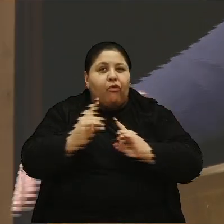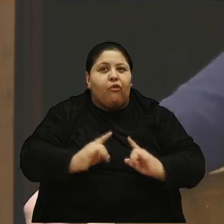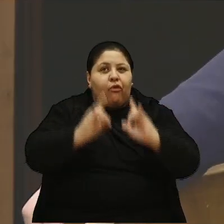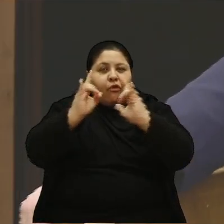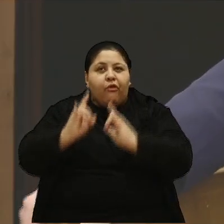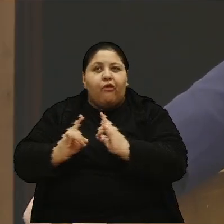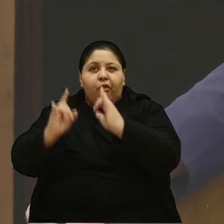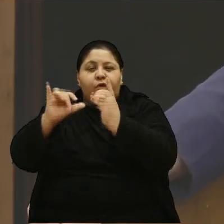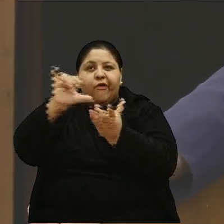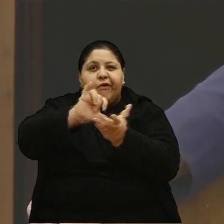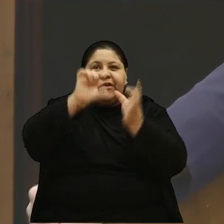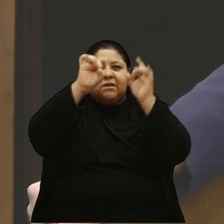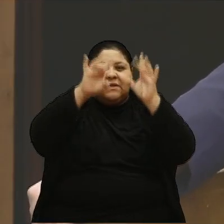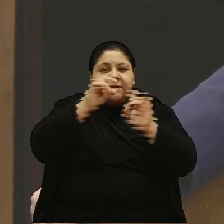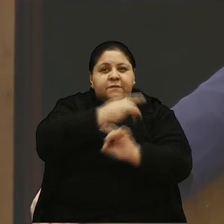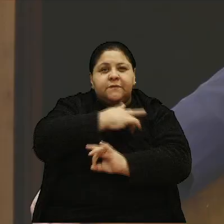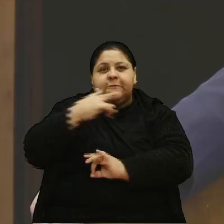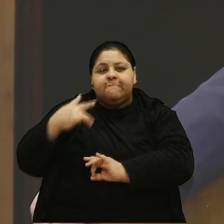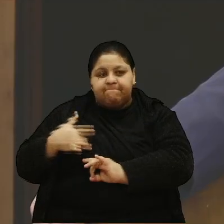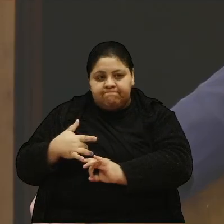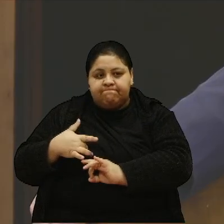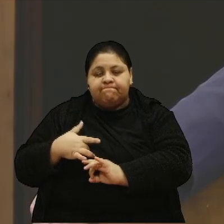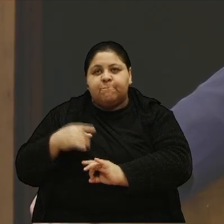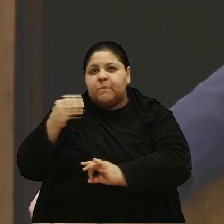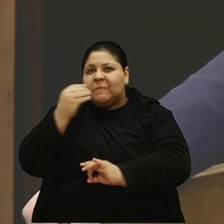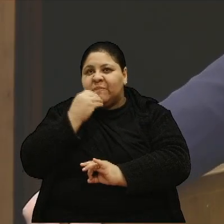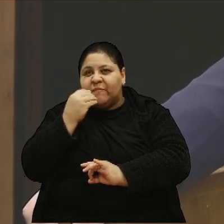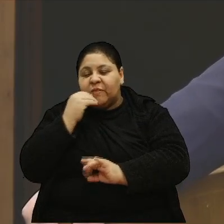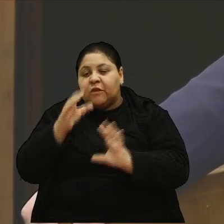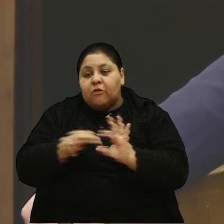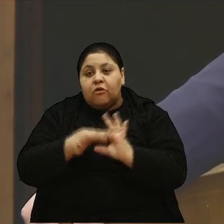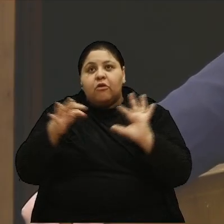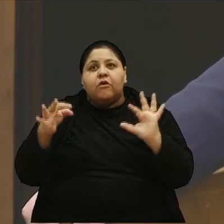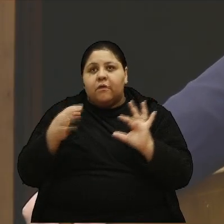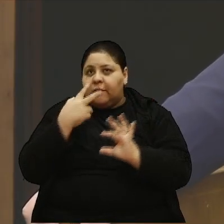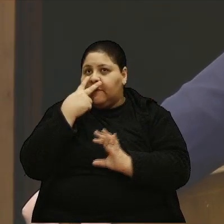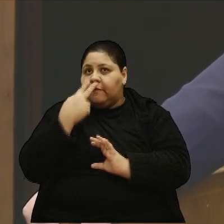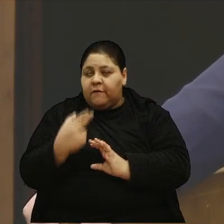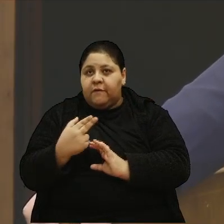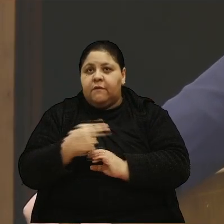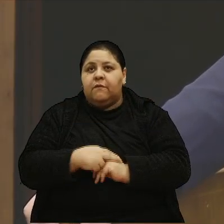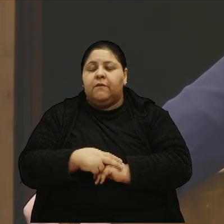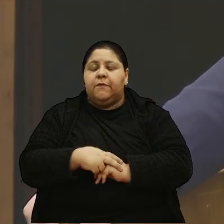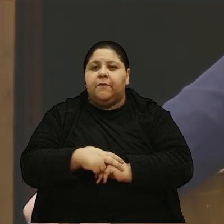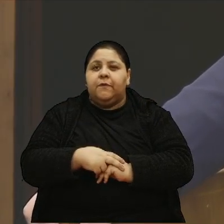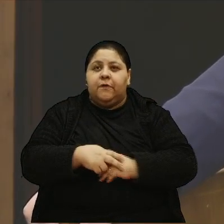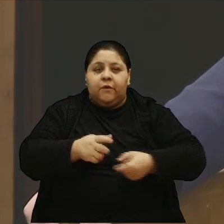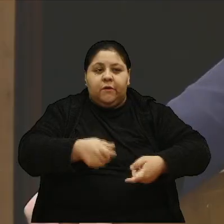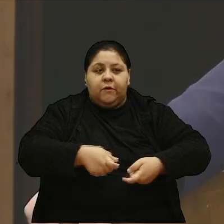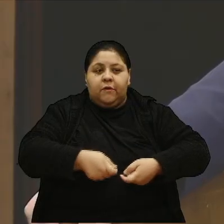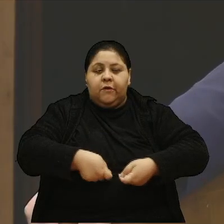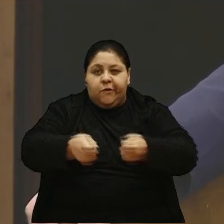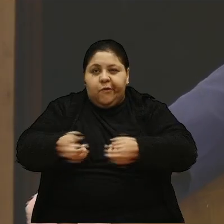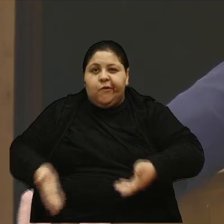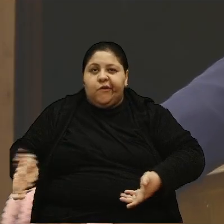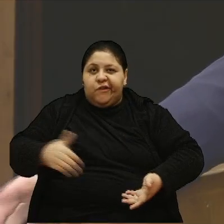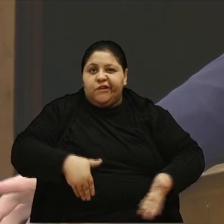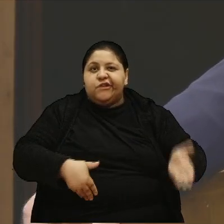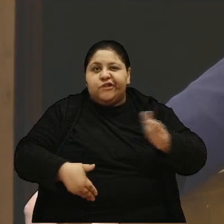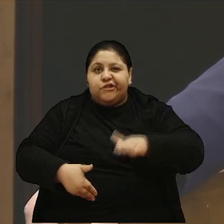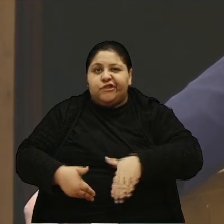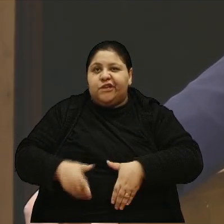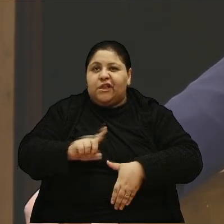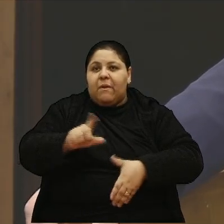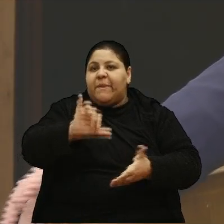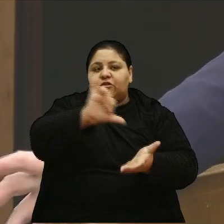espaço para o Centro Especializado de Saúde, e certamente vai desafogar, assim como a distribuição de fraldas já foi descentralizada, o que eu também